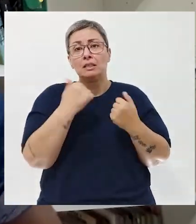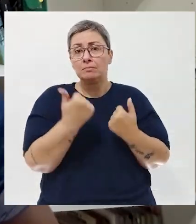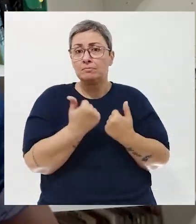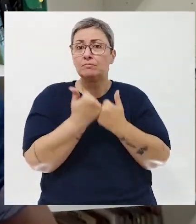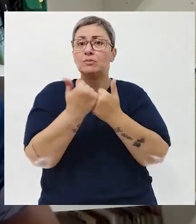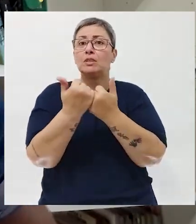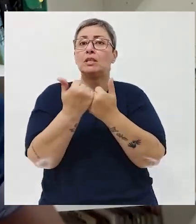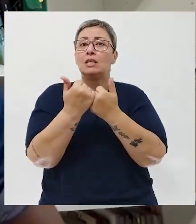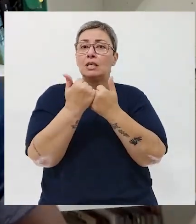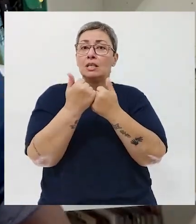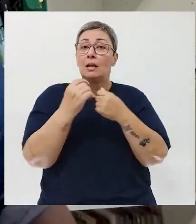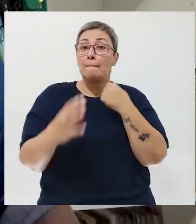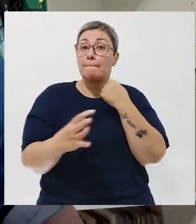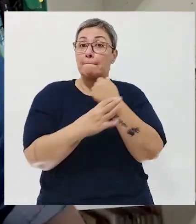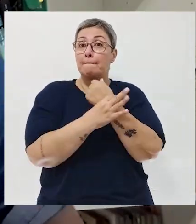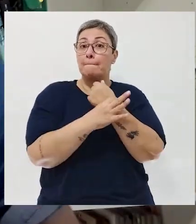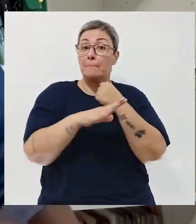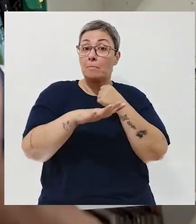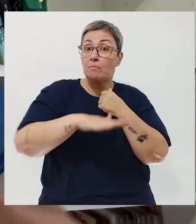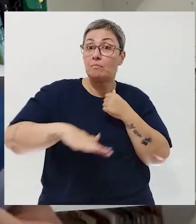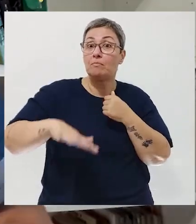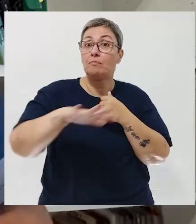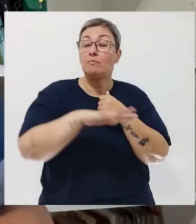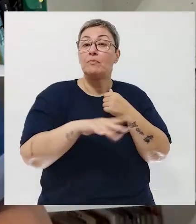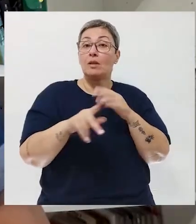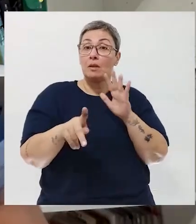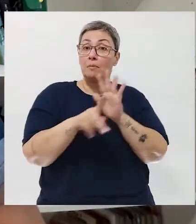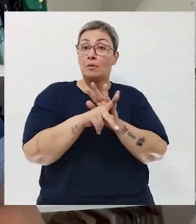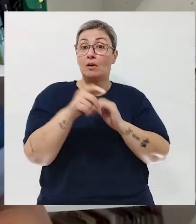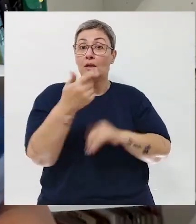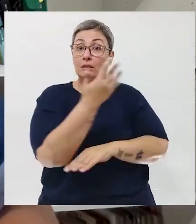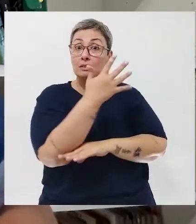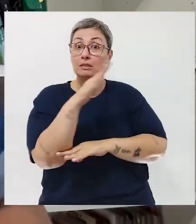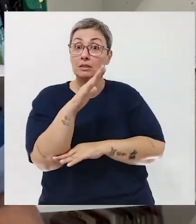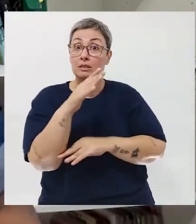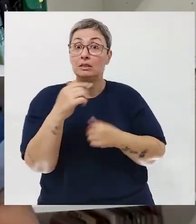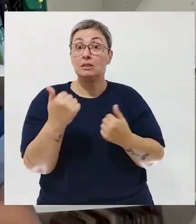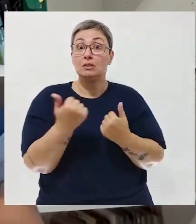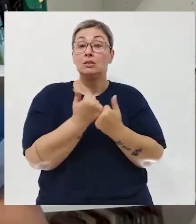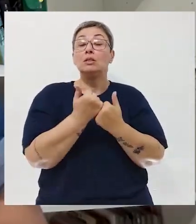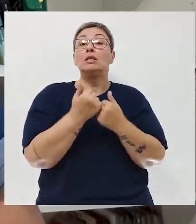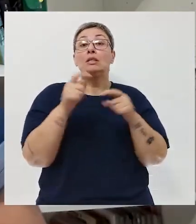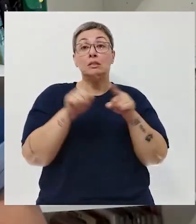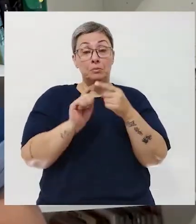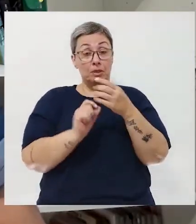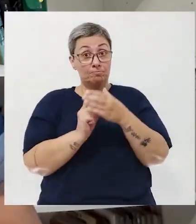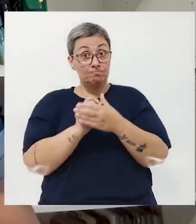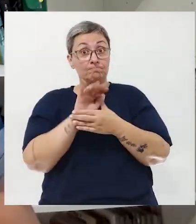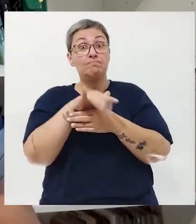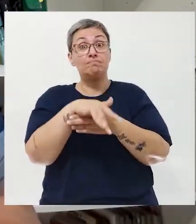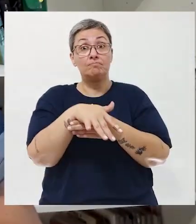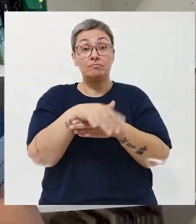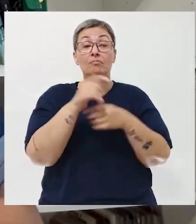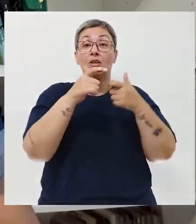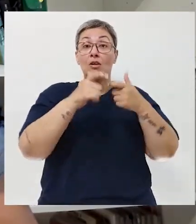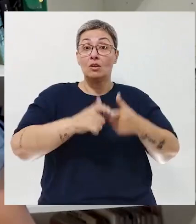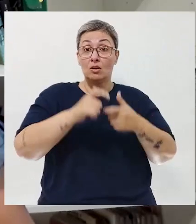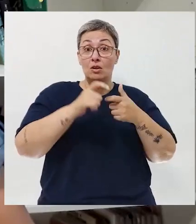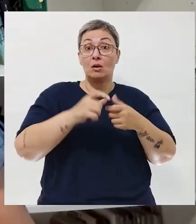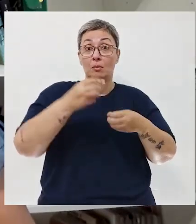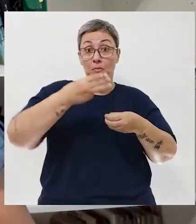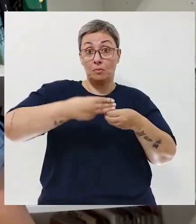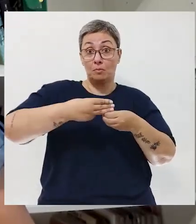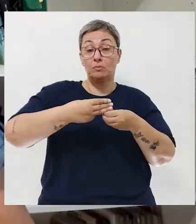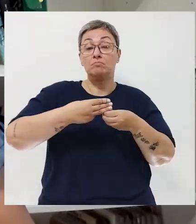das áreas destinadas à preservação das florestas e dos mananciais localizados no